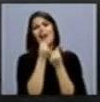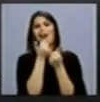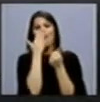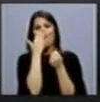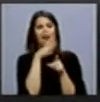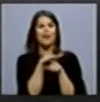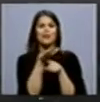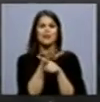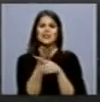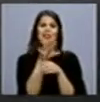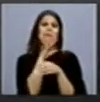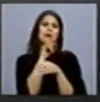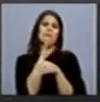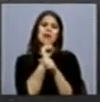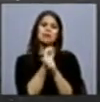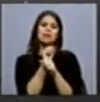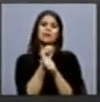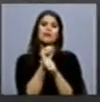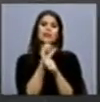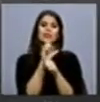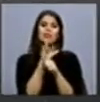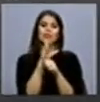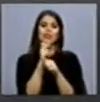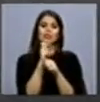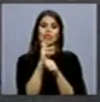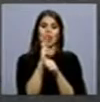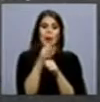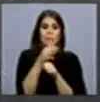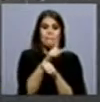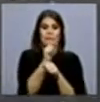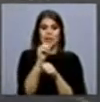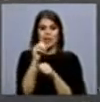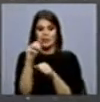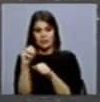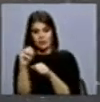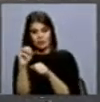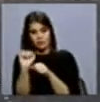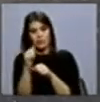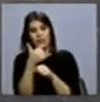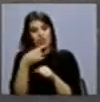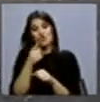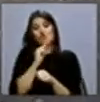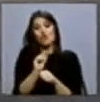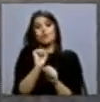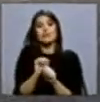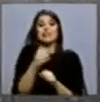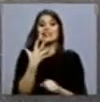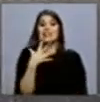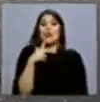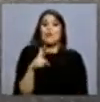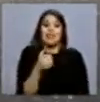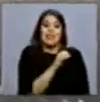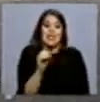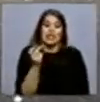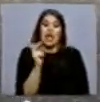estelar. Chama-se Sharpless 29 e está a cerca de 5.500 anos-luz de distância